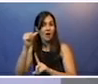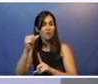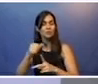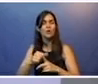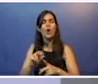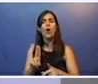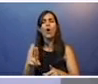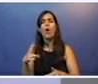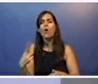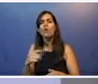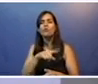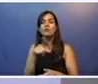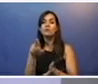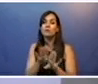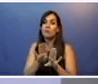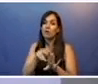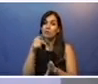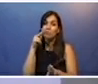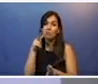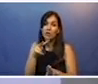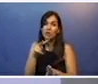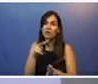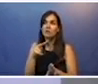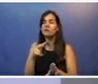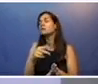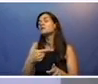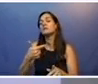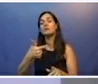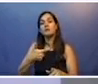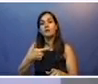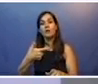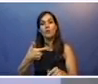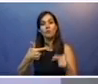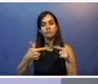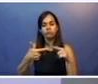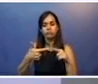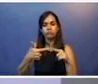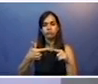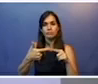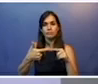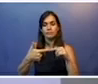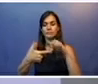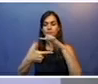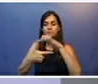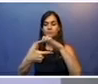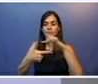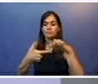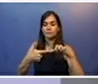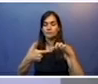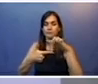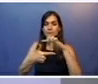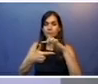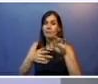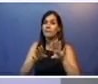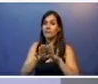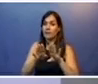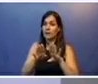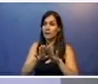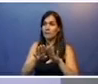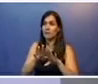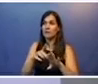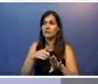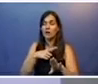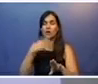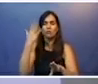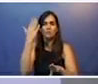verificar se esse triângulo aqui, ó, é isósceles. Porque se ele for isósceles, eu já tenho o tamanho